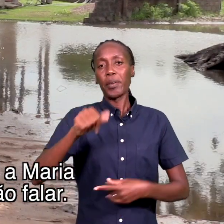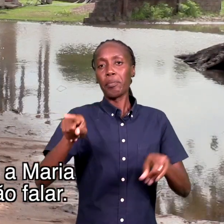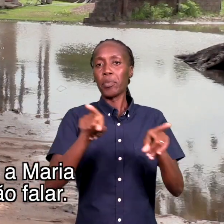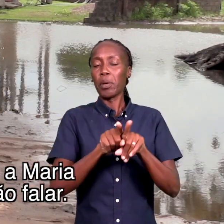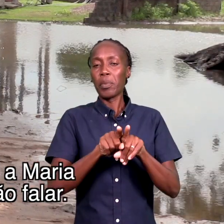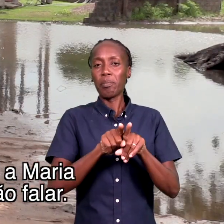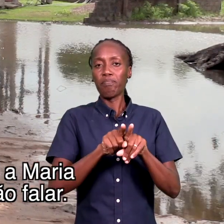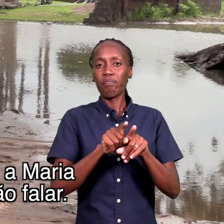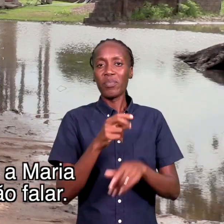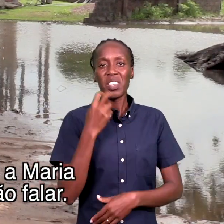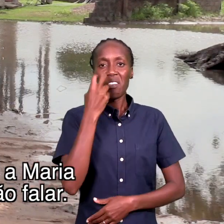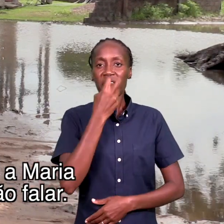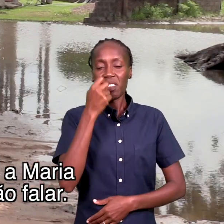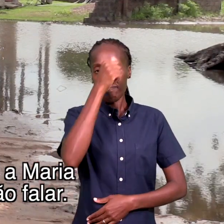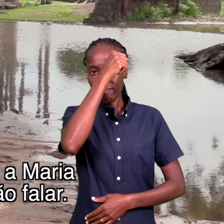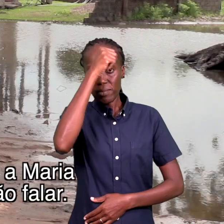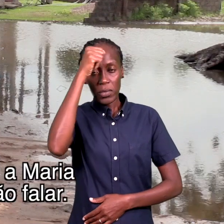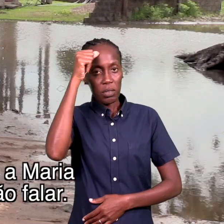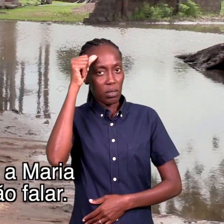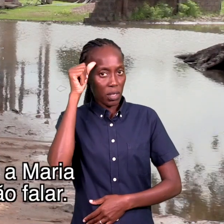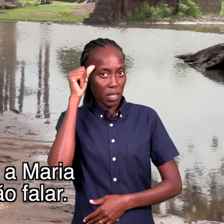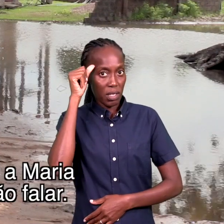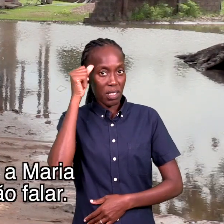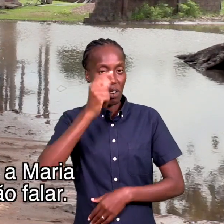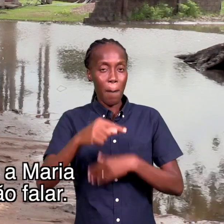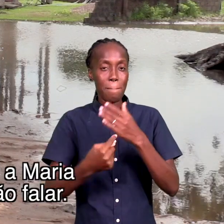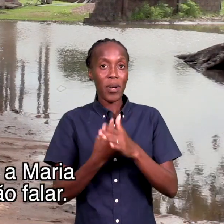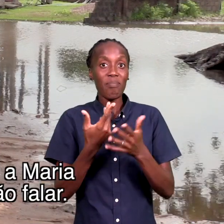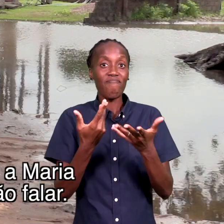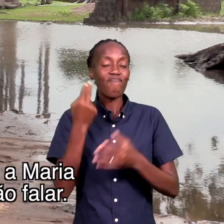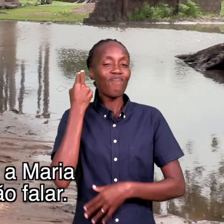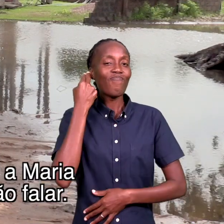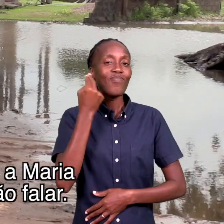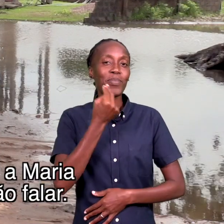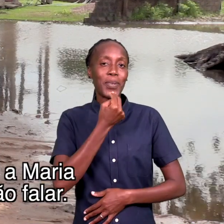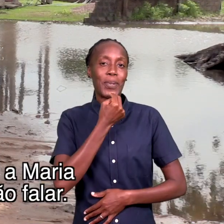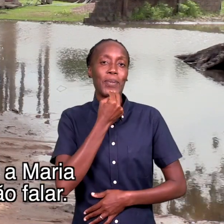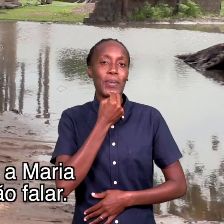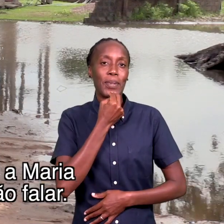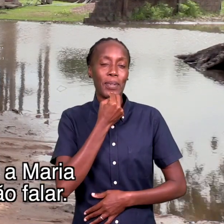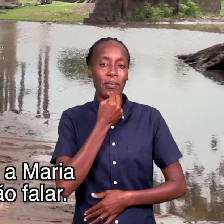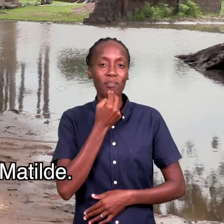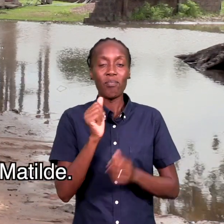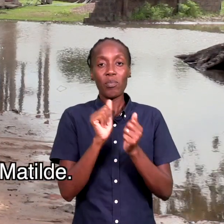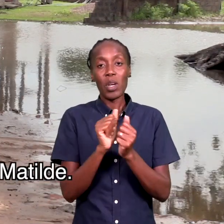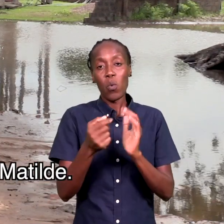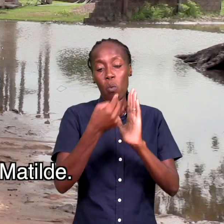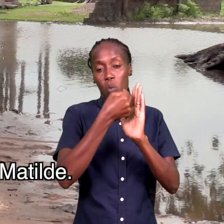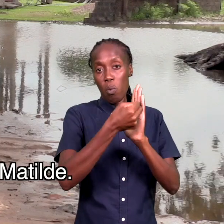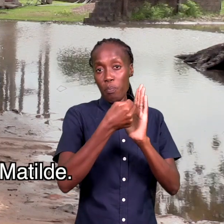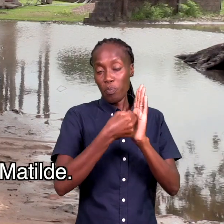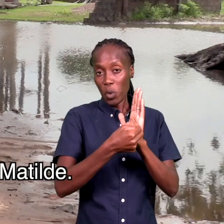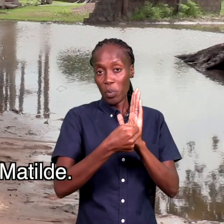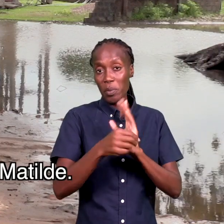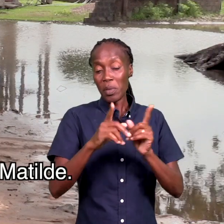também. Nasci a Maria também. A Maria também teve dificuldade de não falar e não